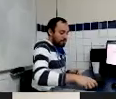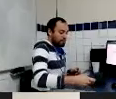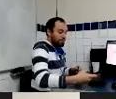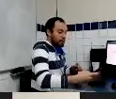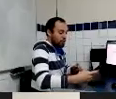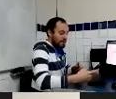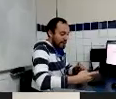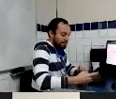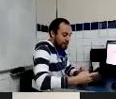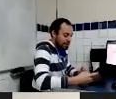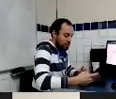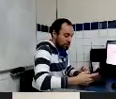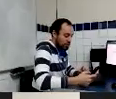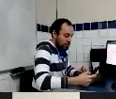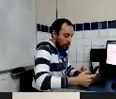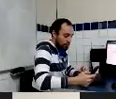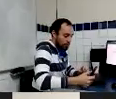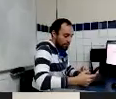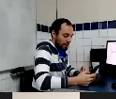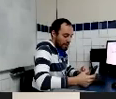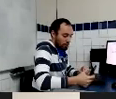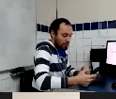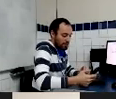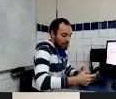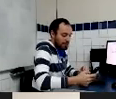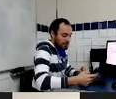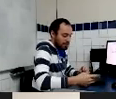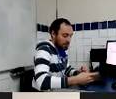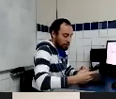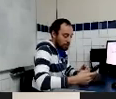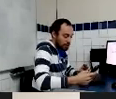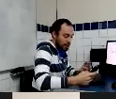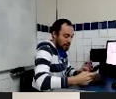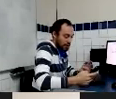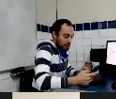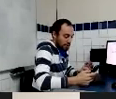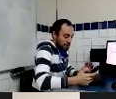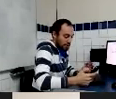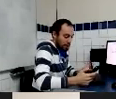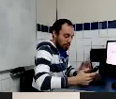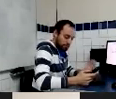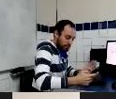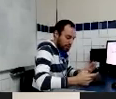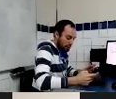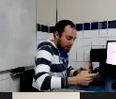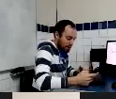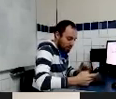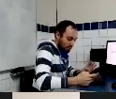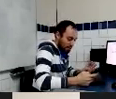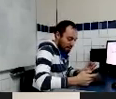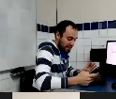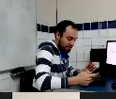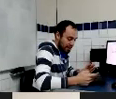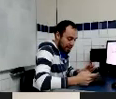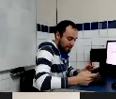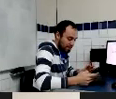bora começar, tá? Só deixa eu pegar o meu slide aqui também no celular pra eu não ter problema, pra eu